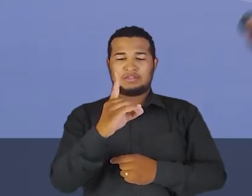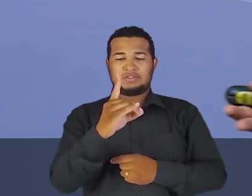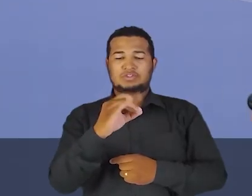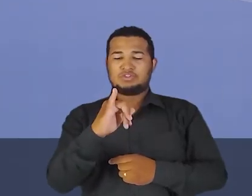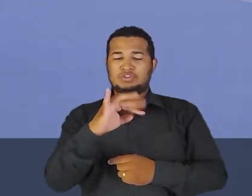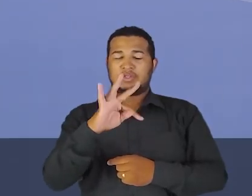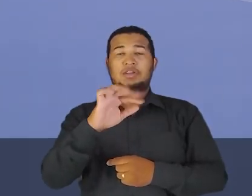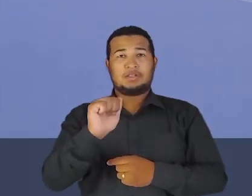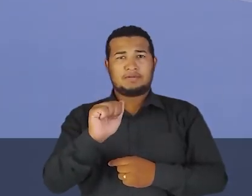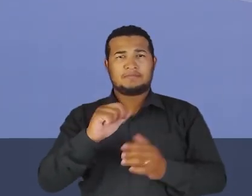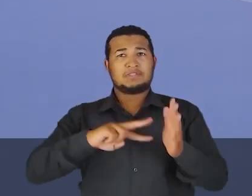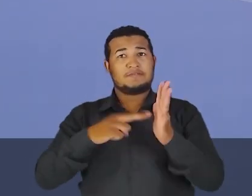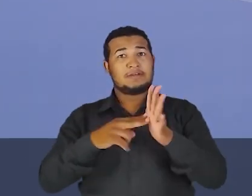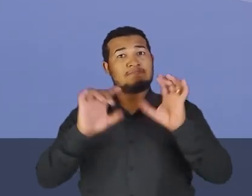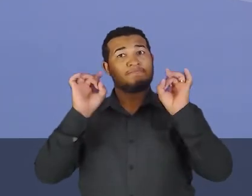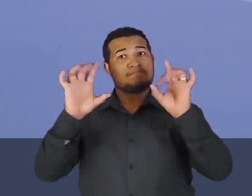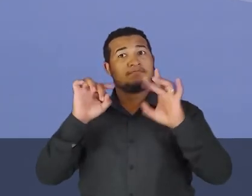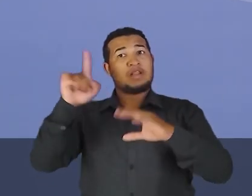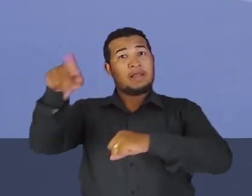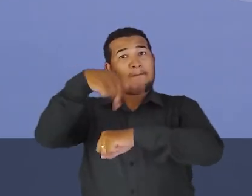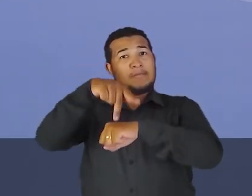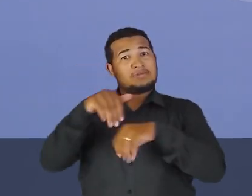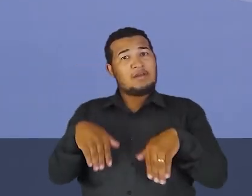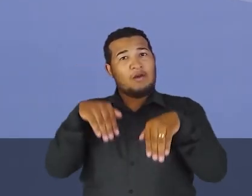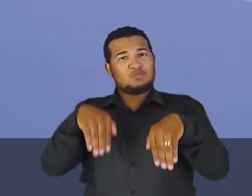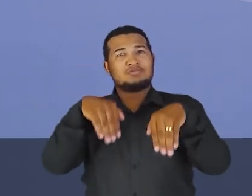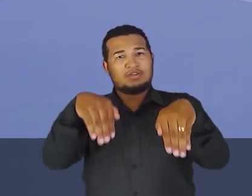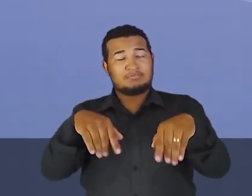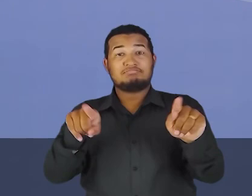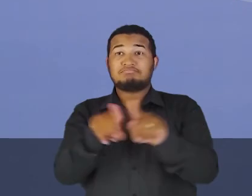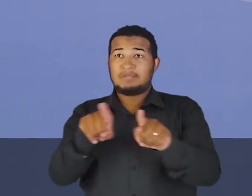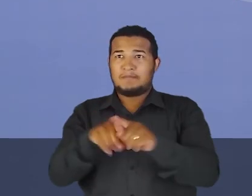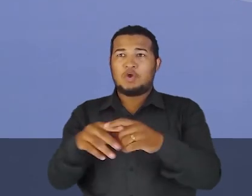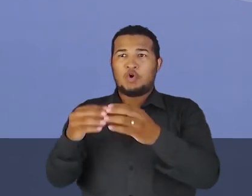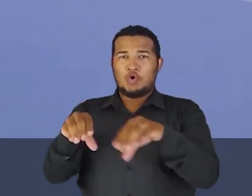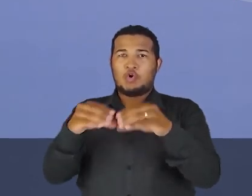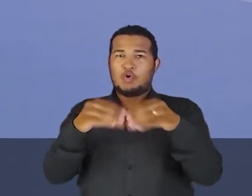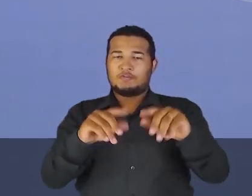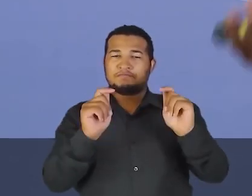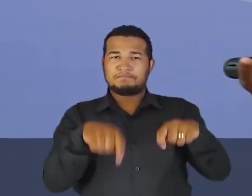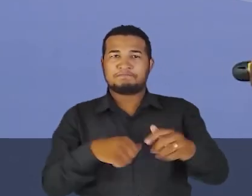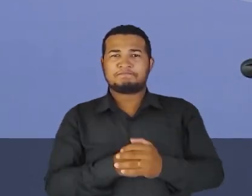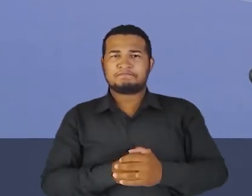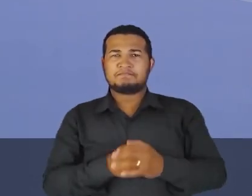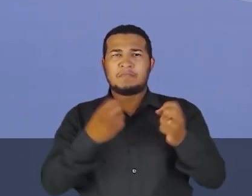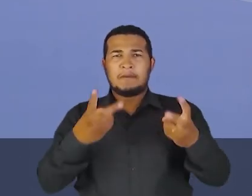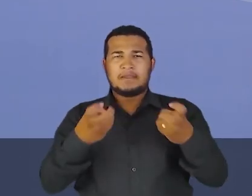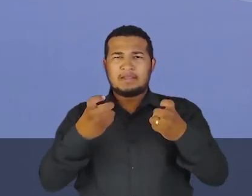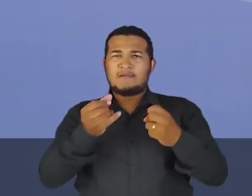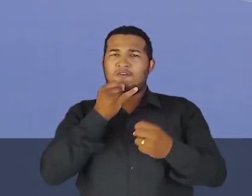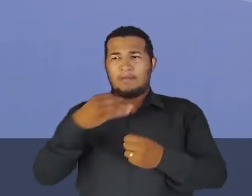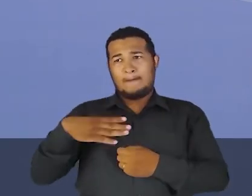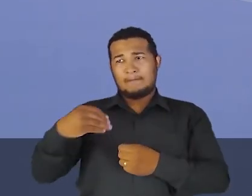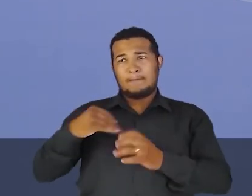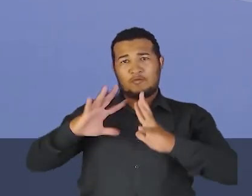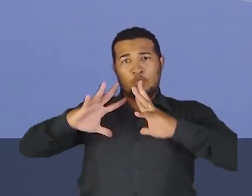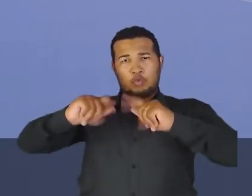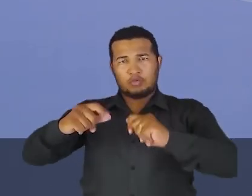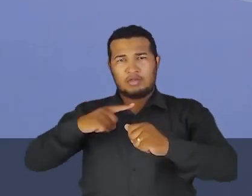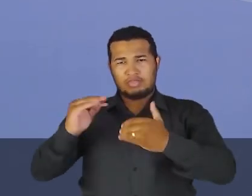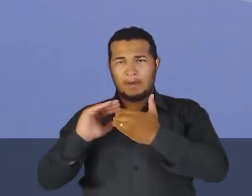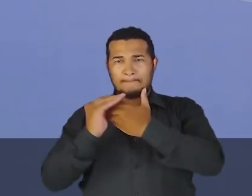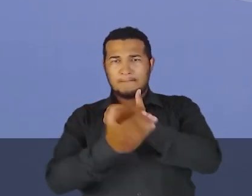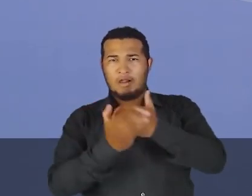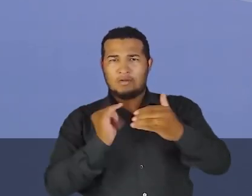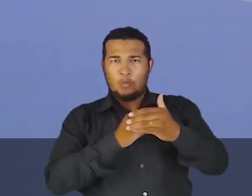na Austrália, um animal típico da Austrália, que é um outro mamífero que bota ovos. Ok? Então percebo que nem todos os mamíferos são placentários,